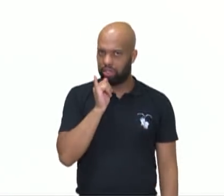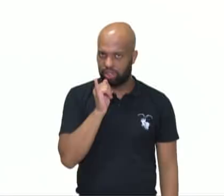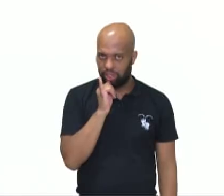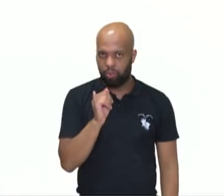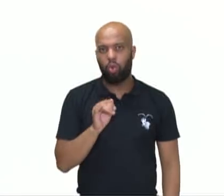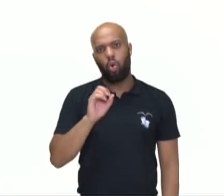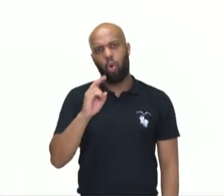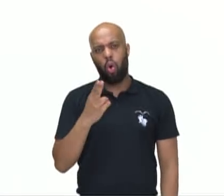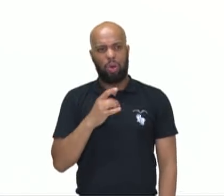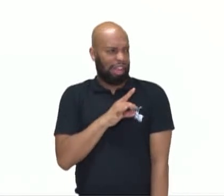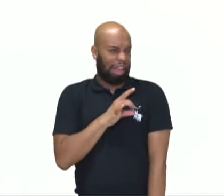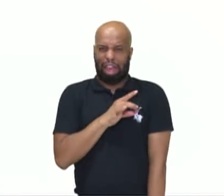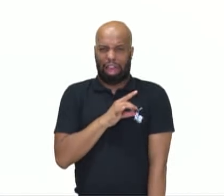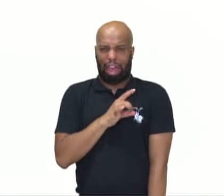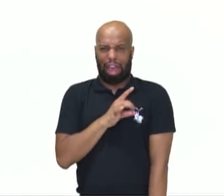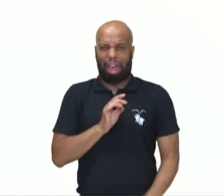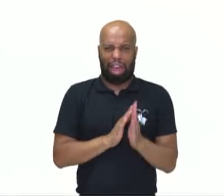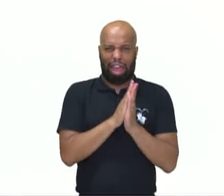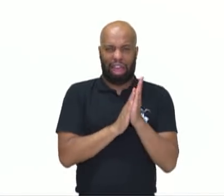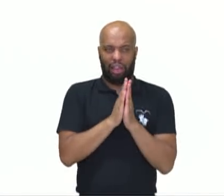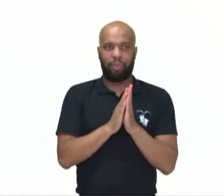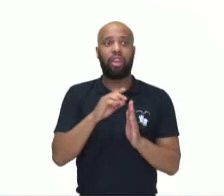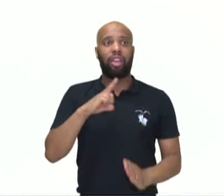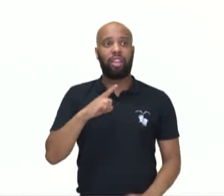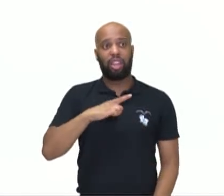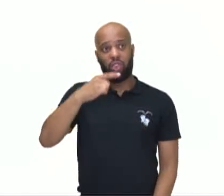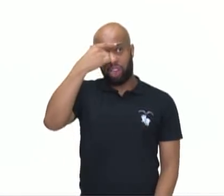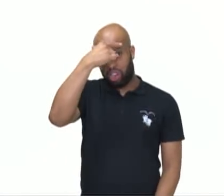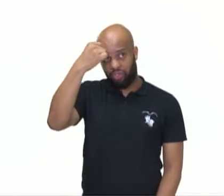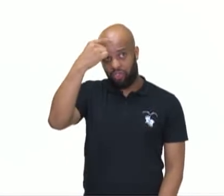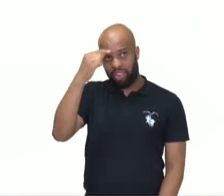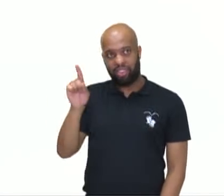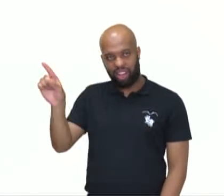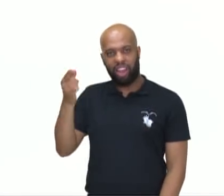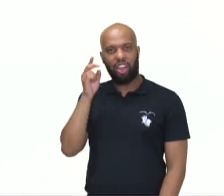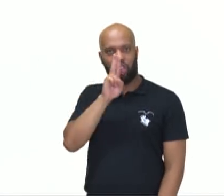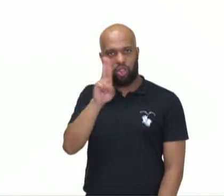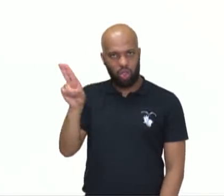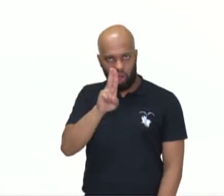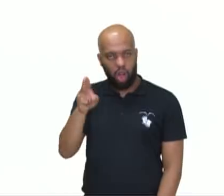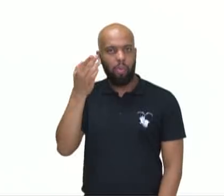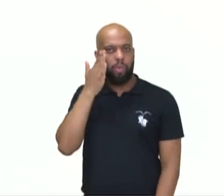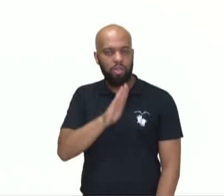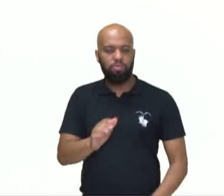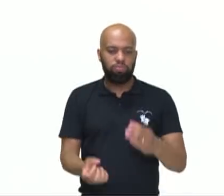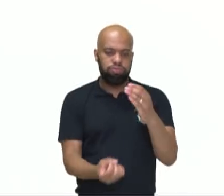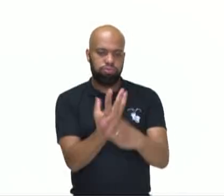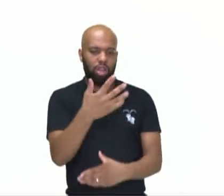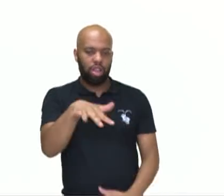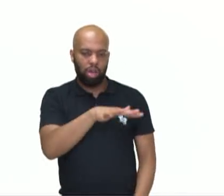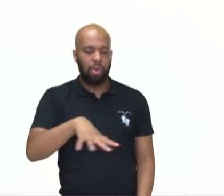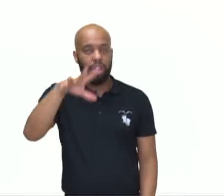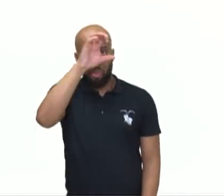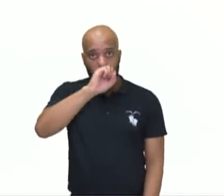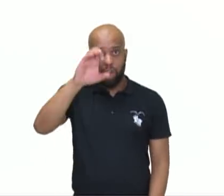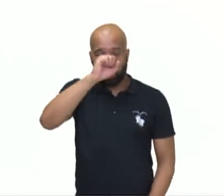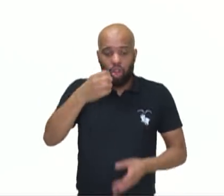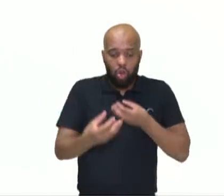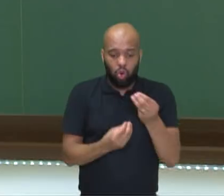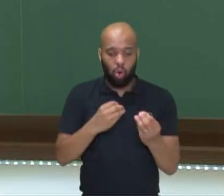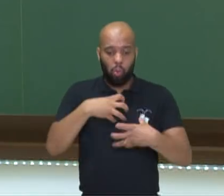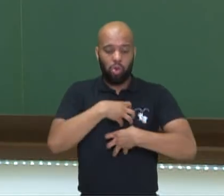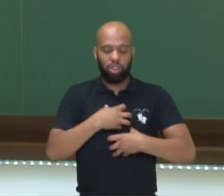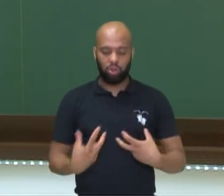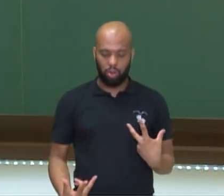tá? Na Universidade de Stanford, estão criando ambientes para a aprendizagem de